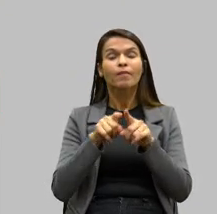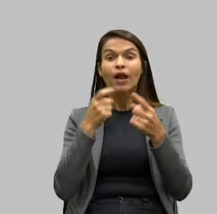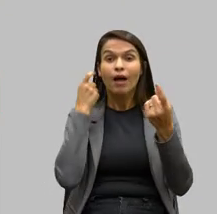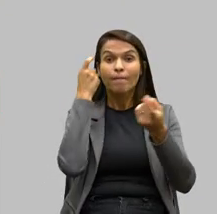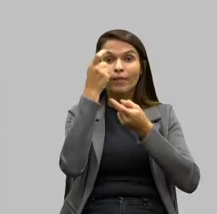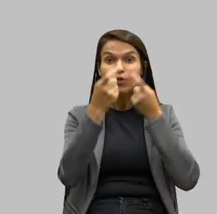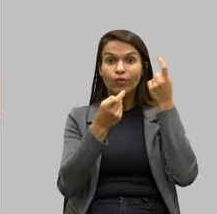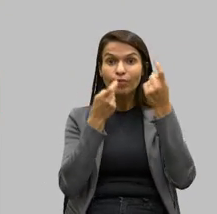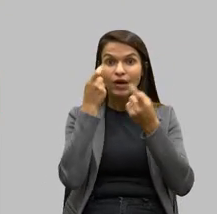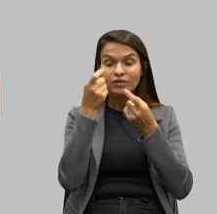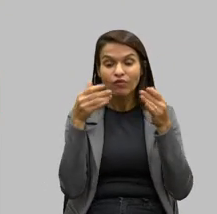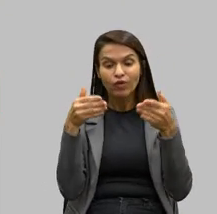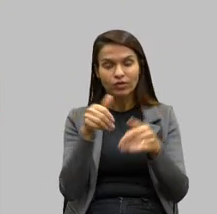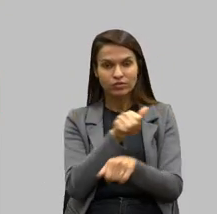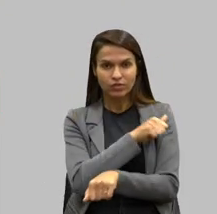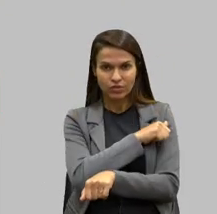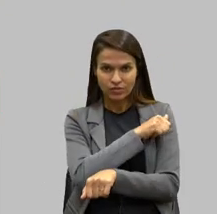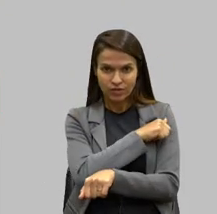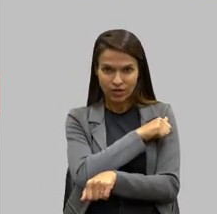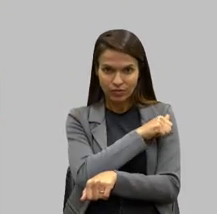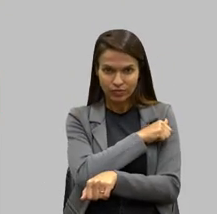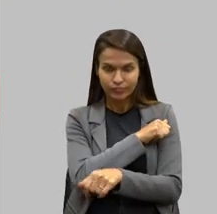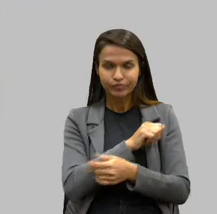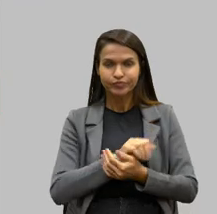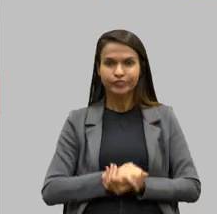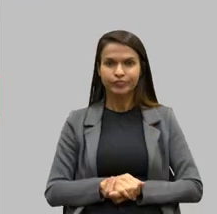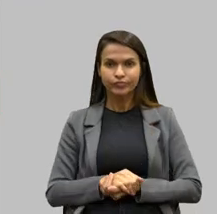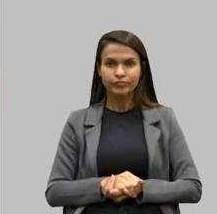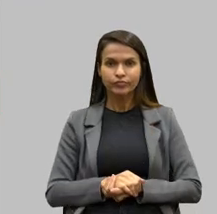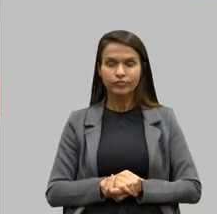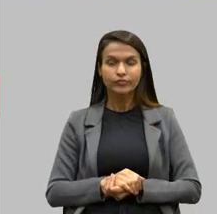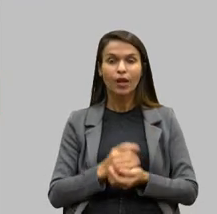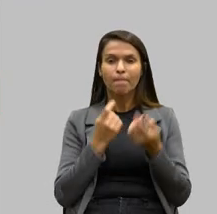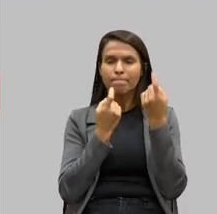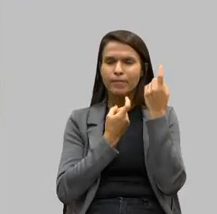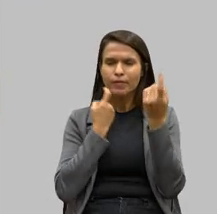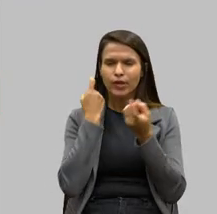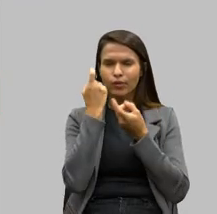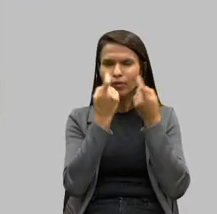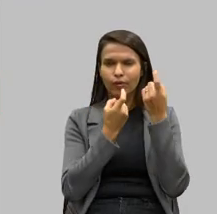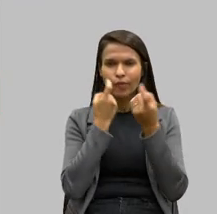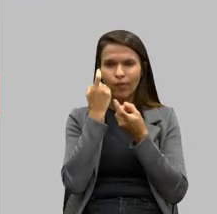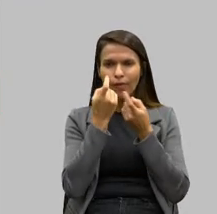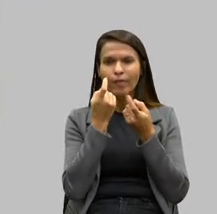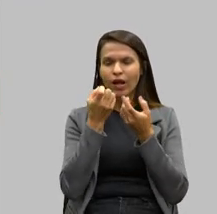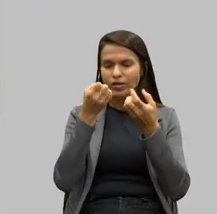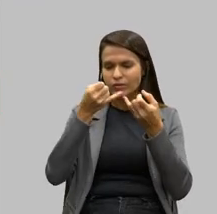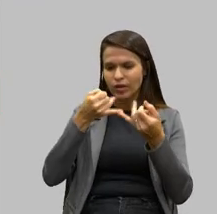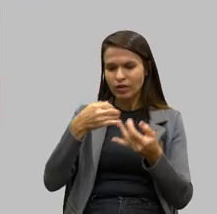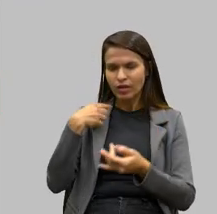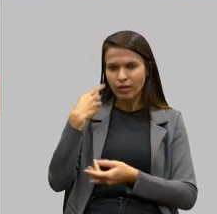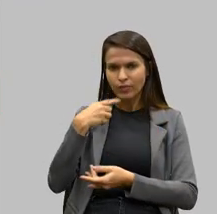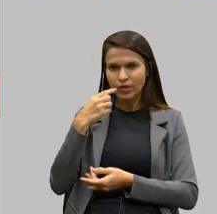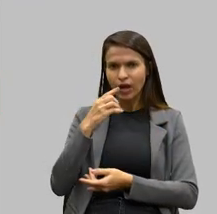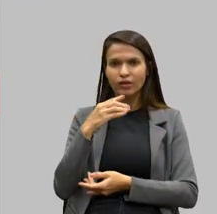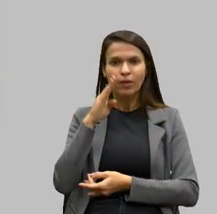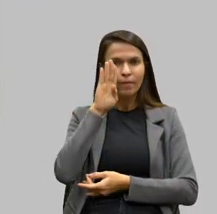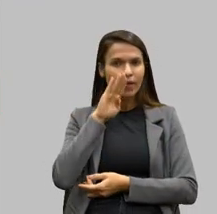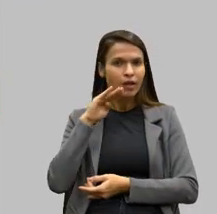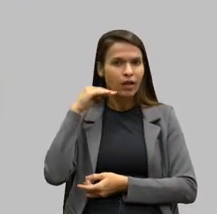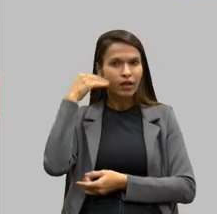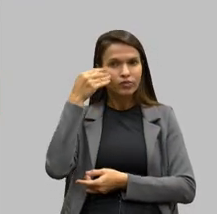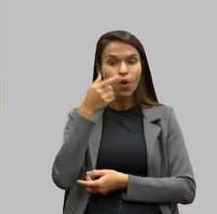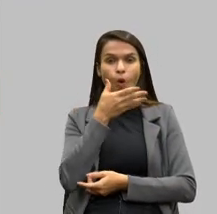alunos. E me preocupa a colocação da deputada Beatriz sobre homens